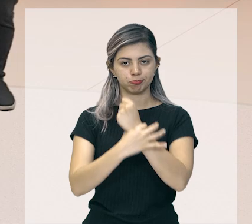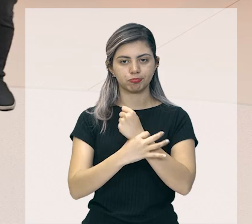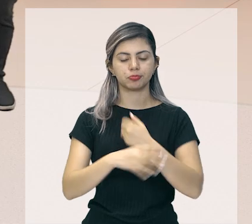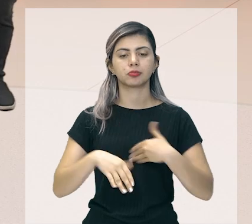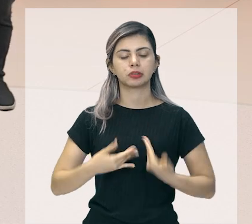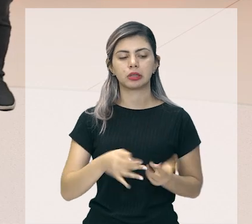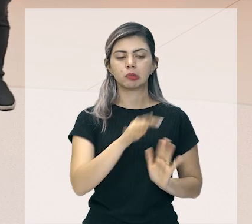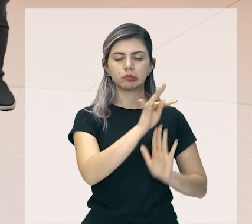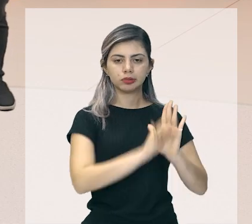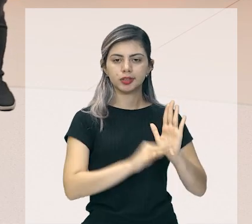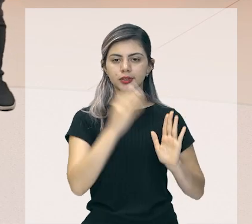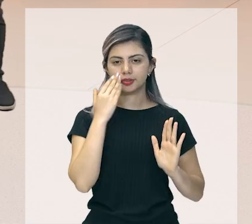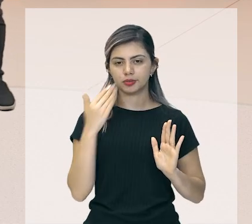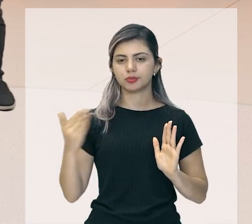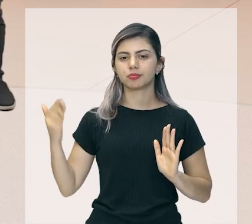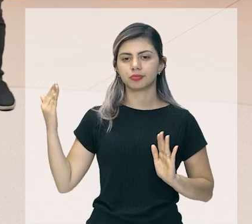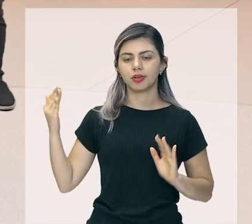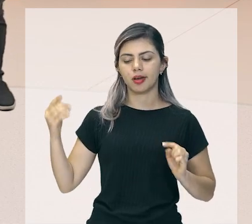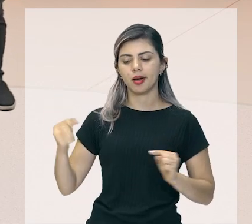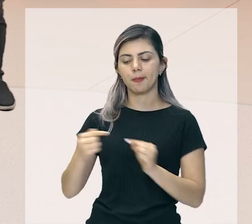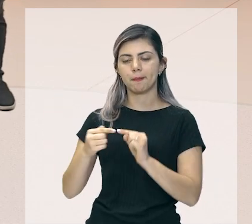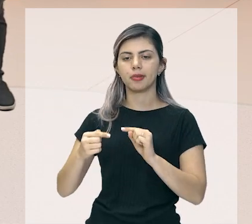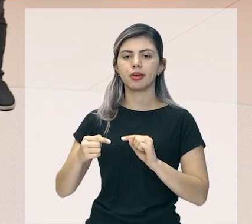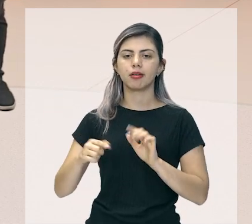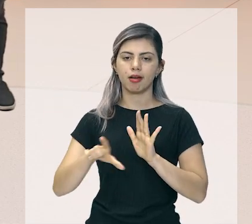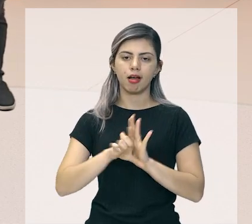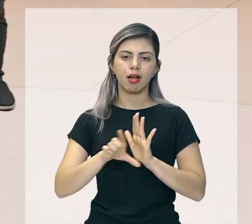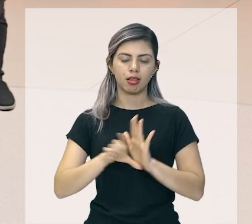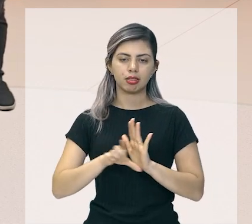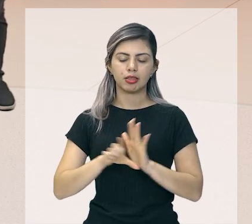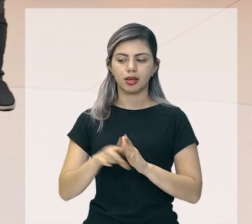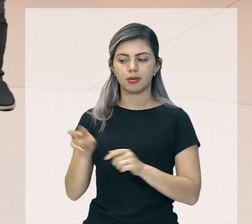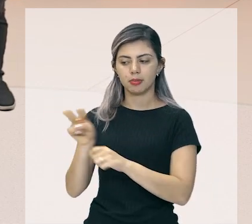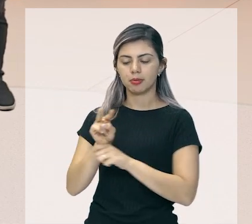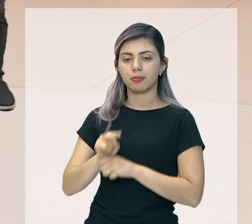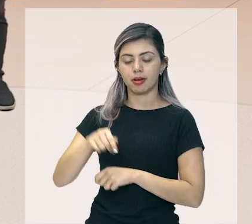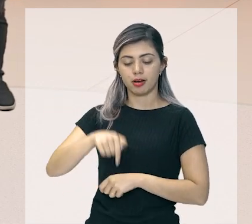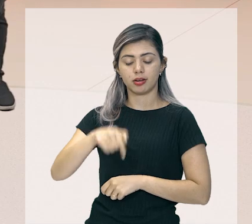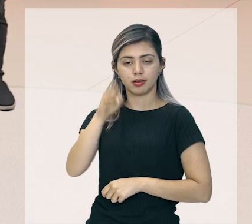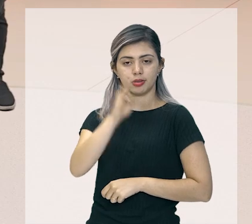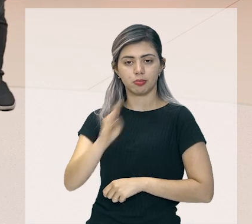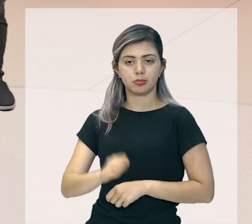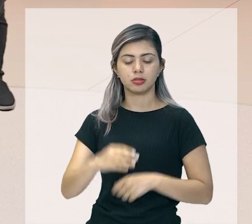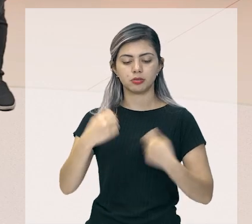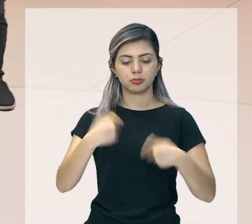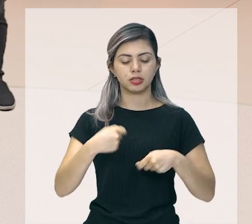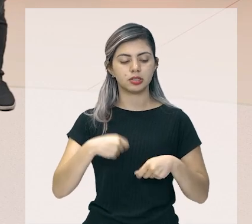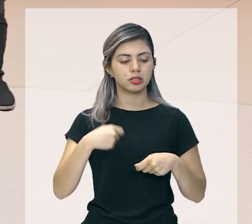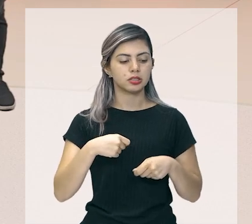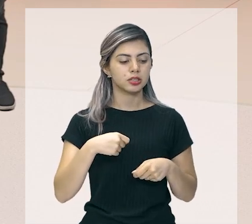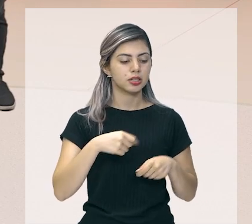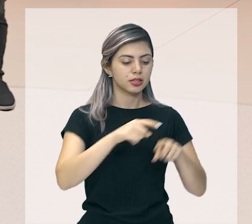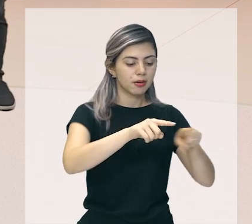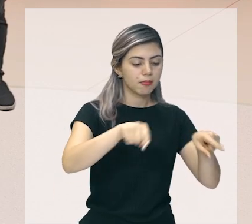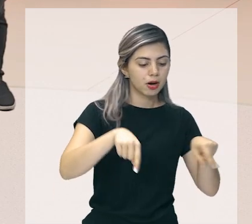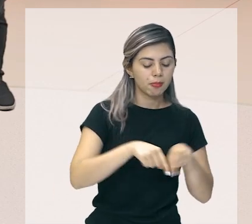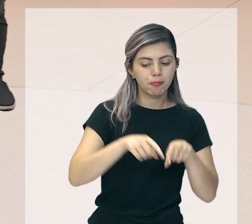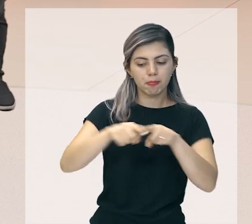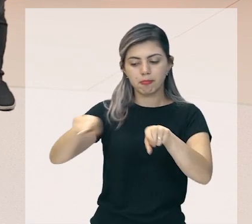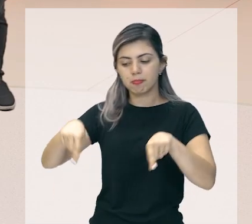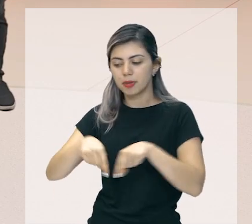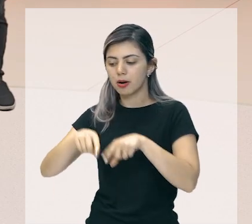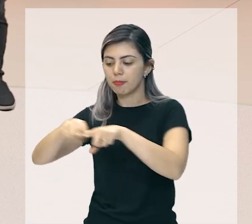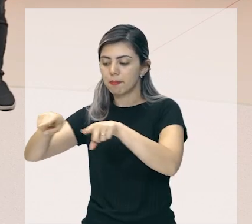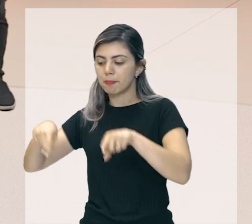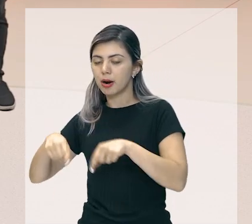texto aí que está aparecendo sobre unidade de conservação é o que garante legalmente que o Brasil defina áreas que precisam ser preservadas,